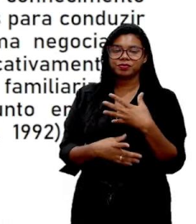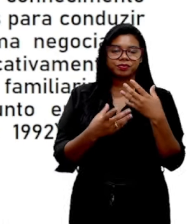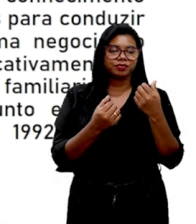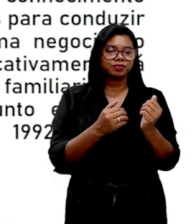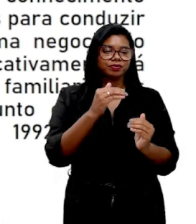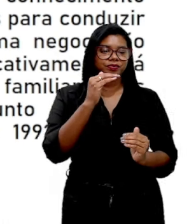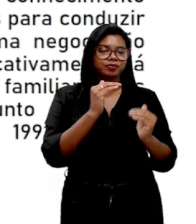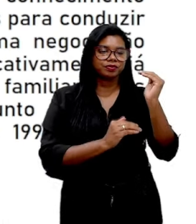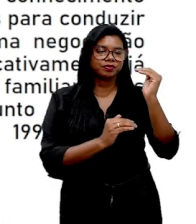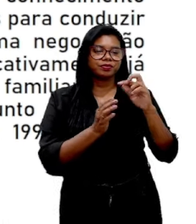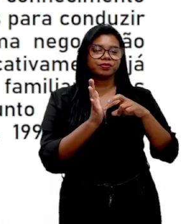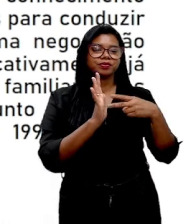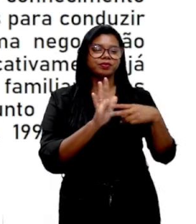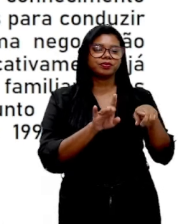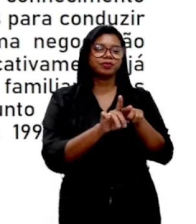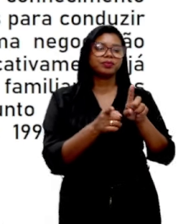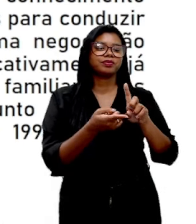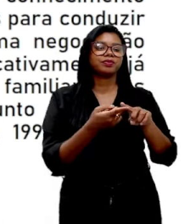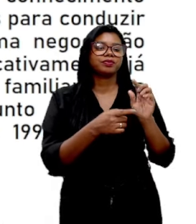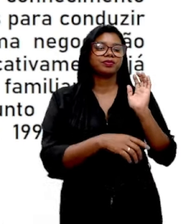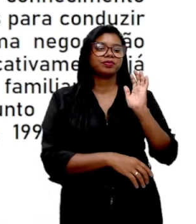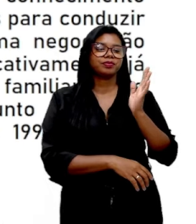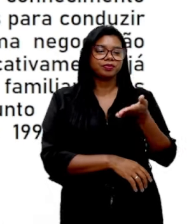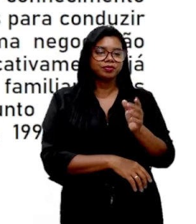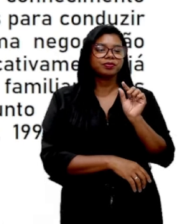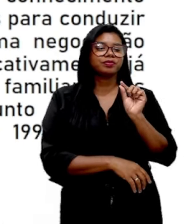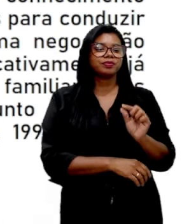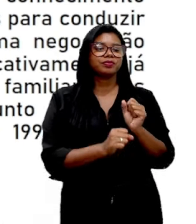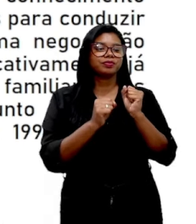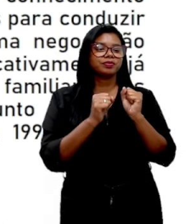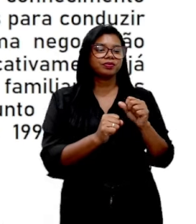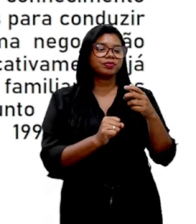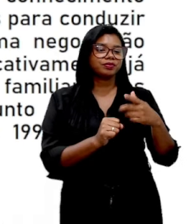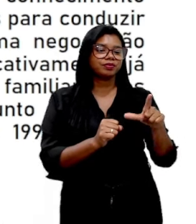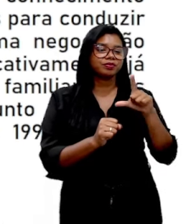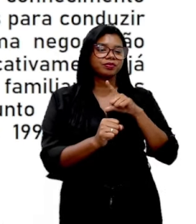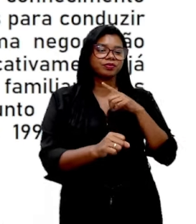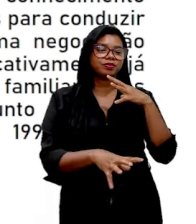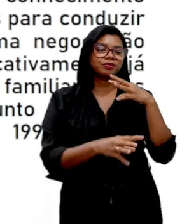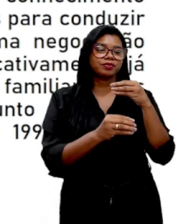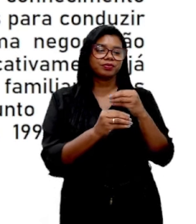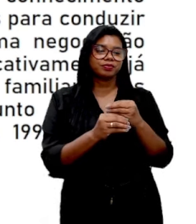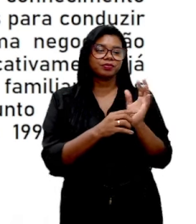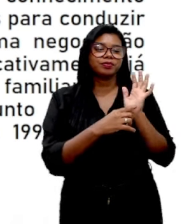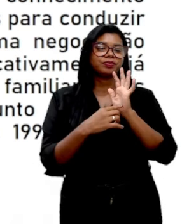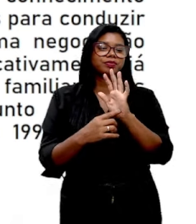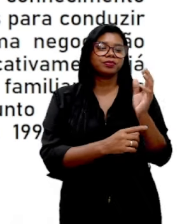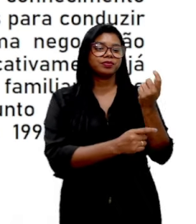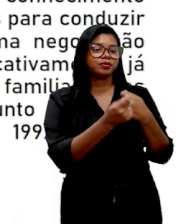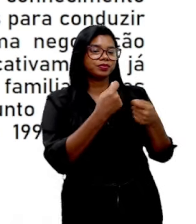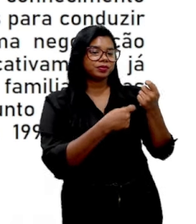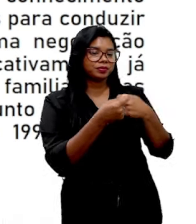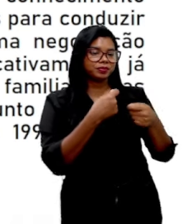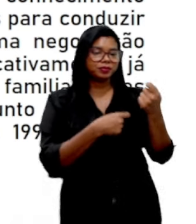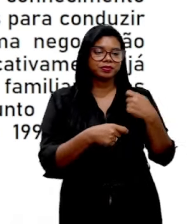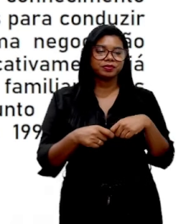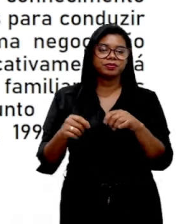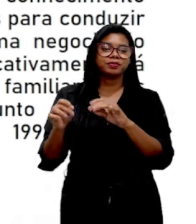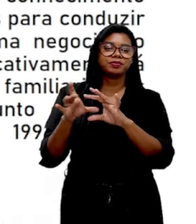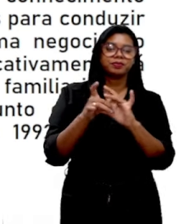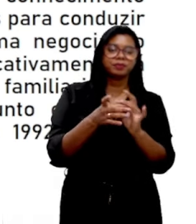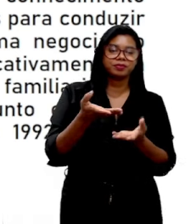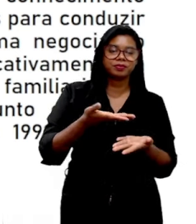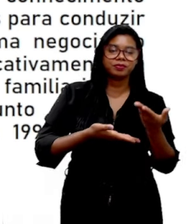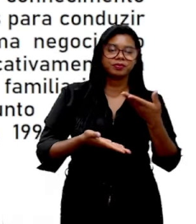aumenta significativamente, já que elas podem não estar familiarizadas com o negócio ou assunto envolvendo